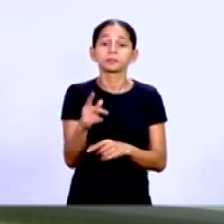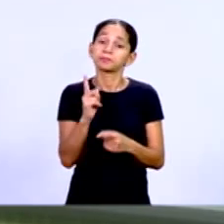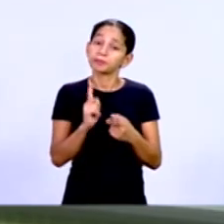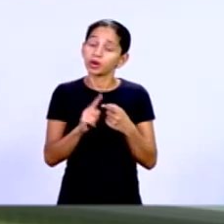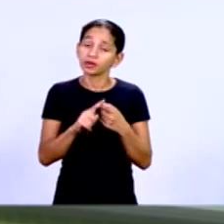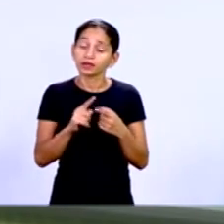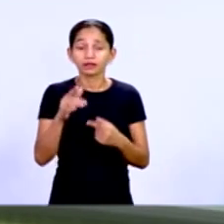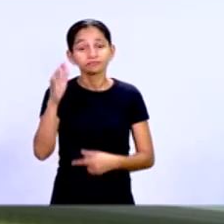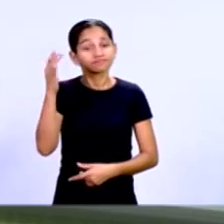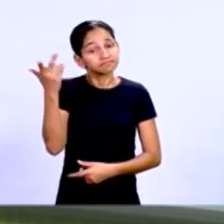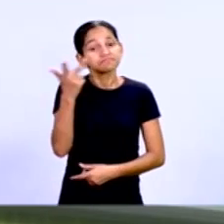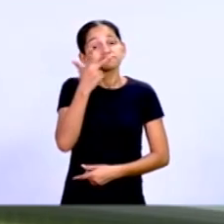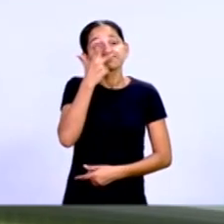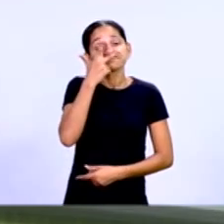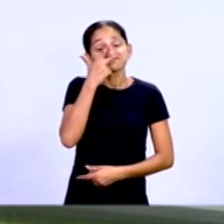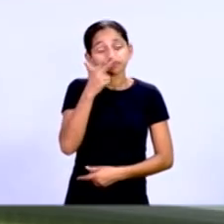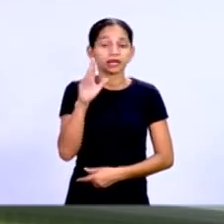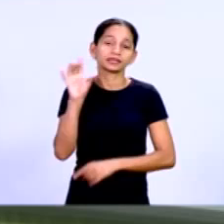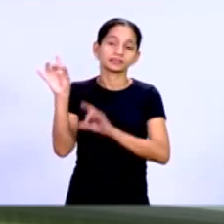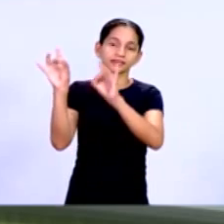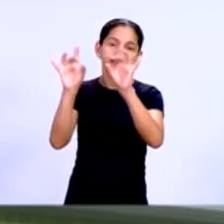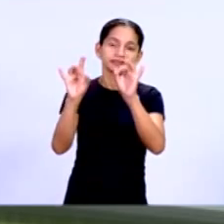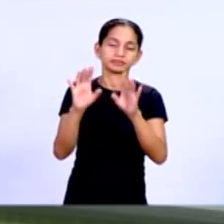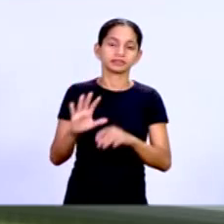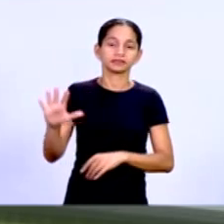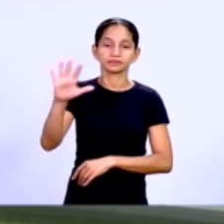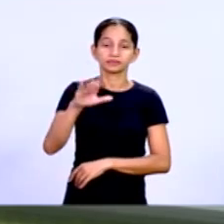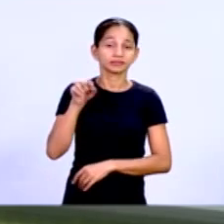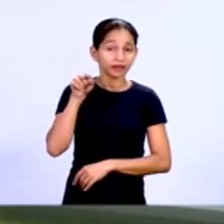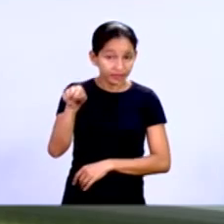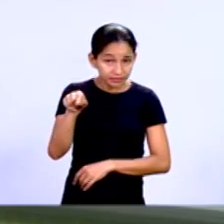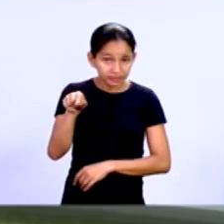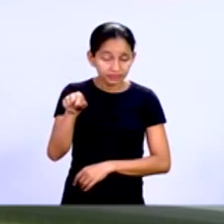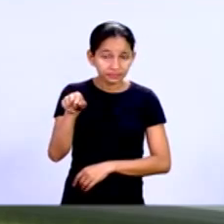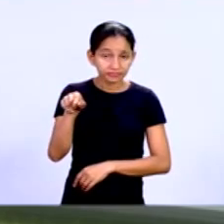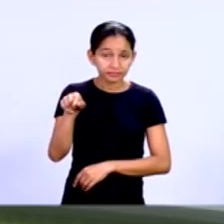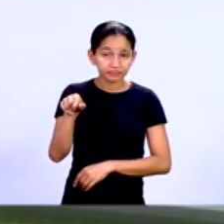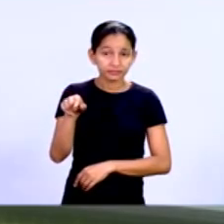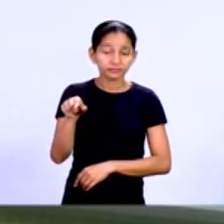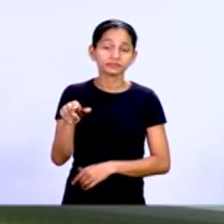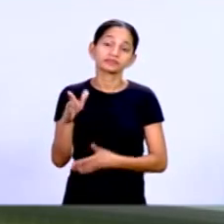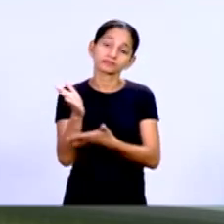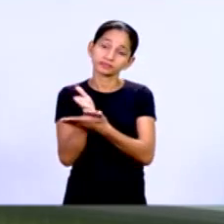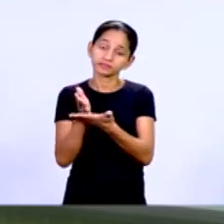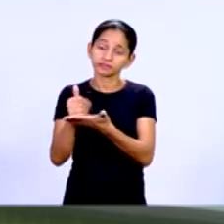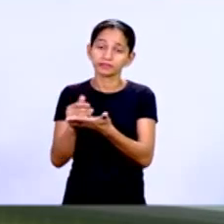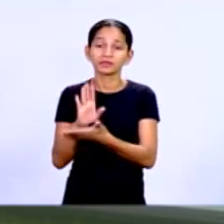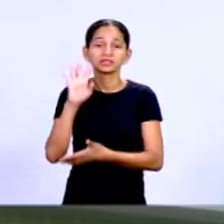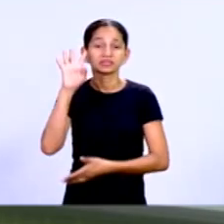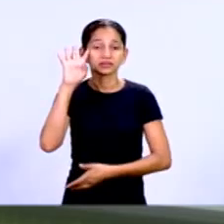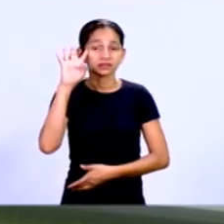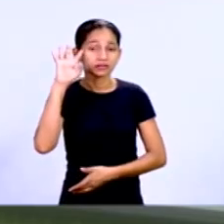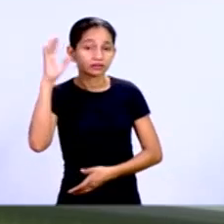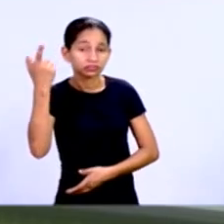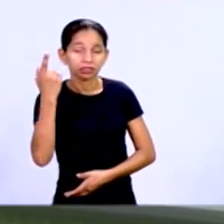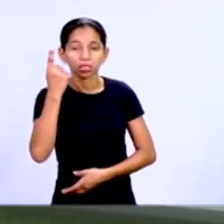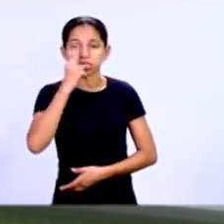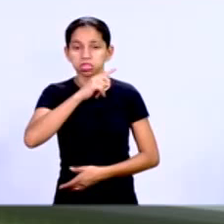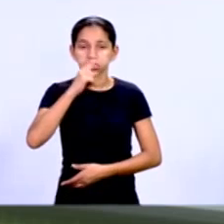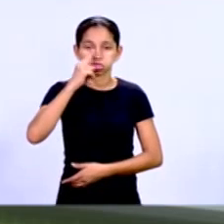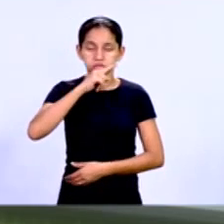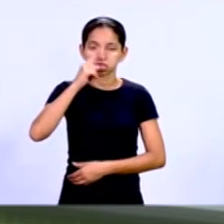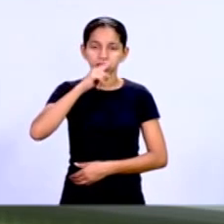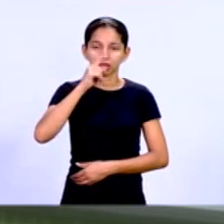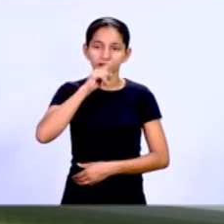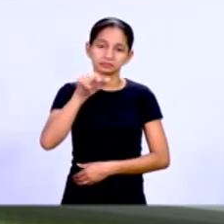tese, os acionistas com ações ordinárias, eles são parte da decisão tomada errônea ou do